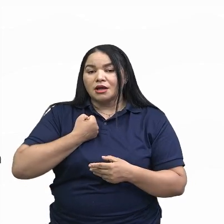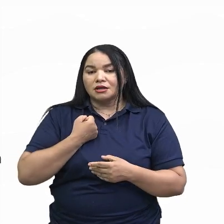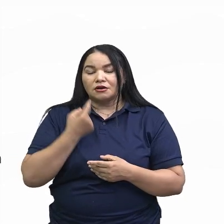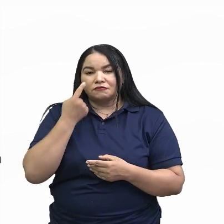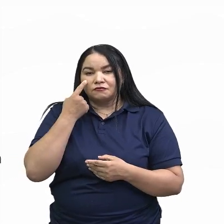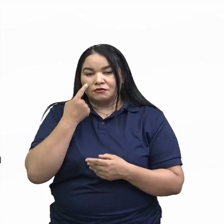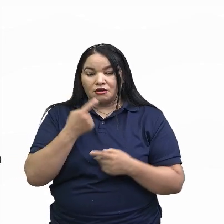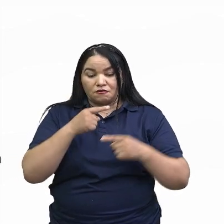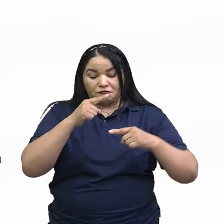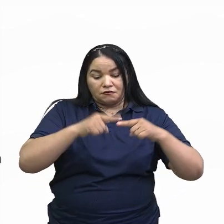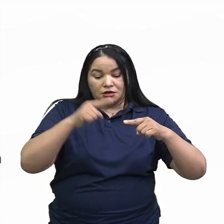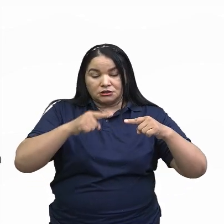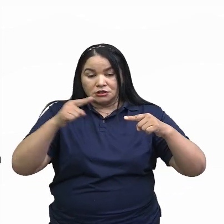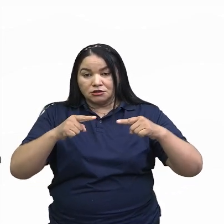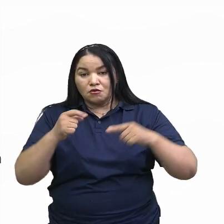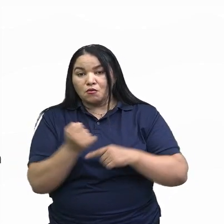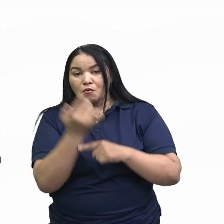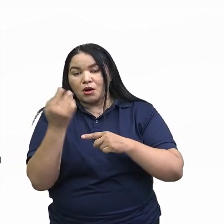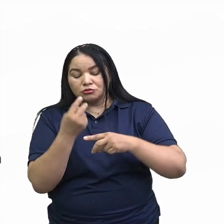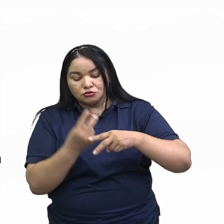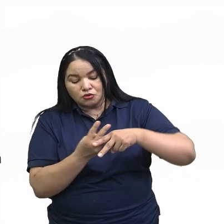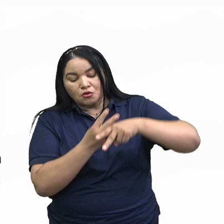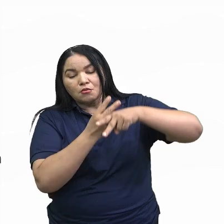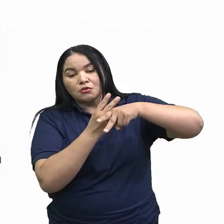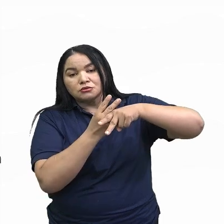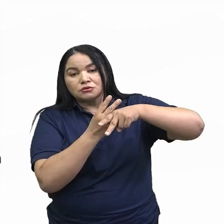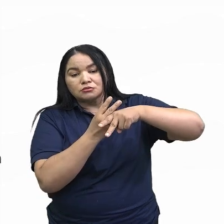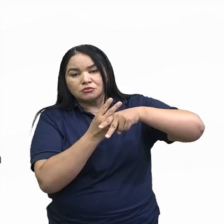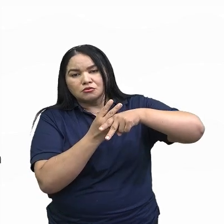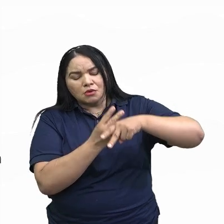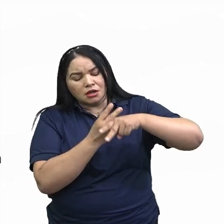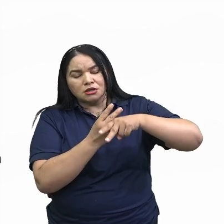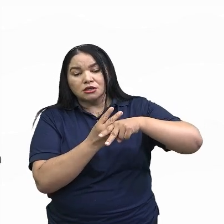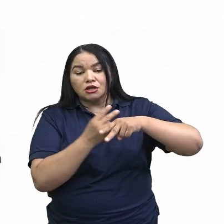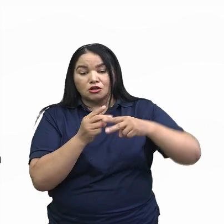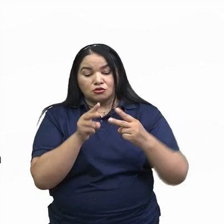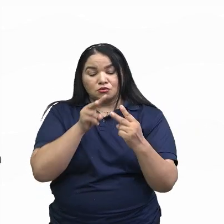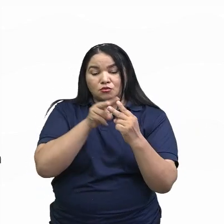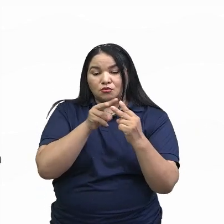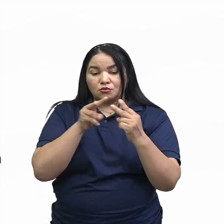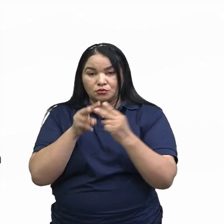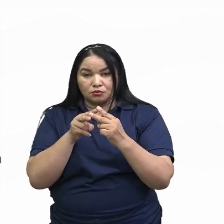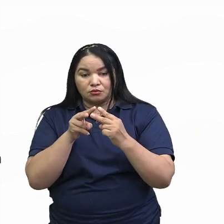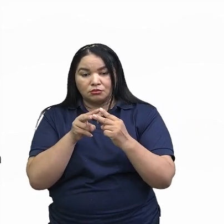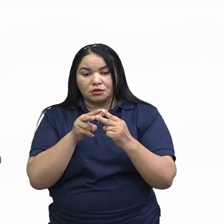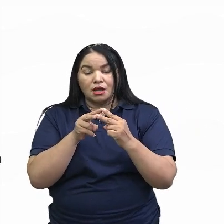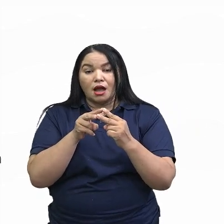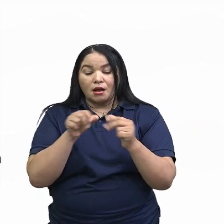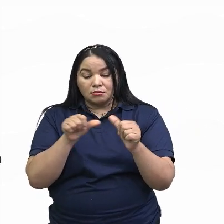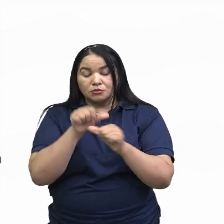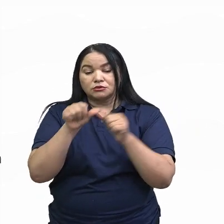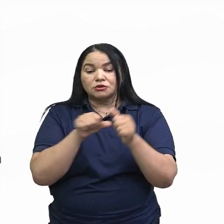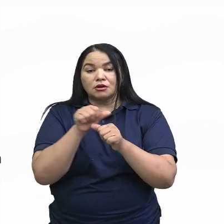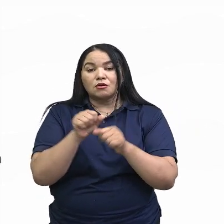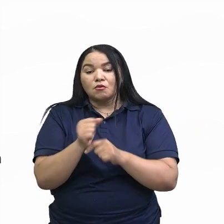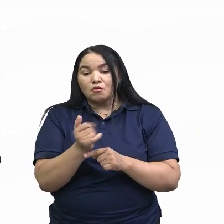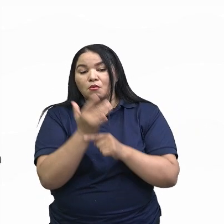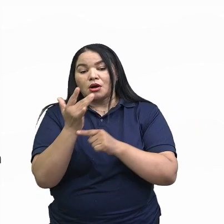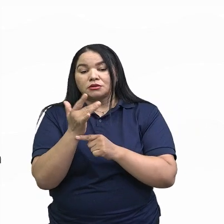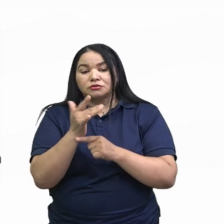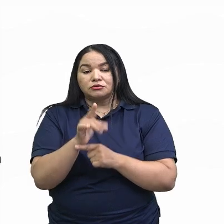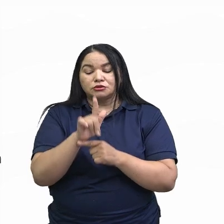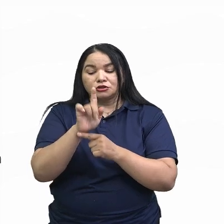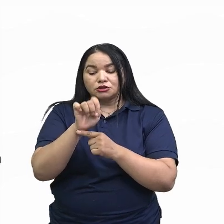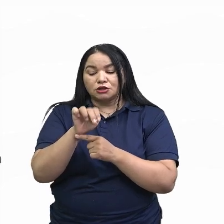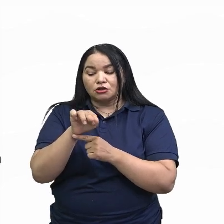é a variação do número de cromossomos. Se eu falo de euploidias, eu falo de afetar o número de genomas. Se eu falo